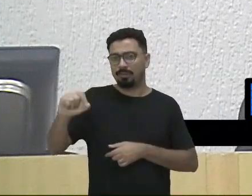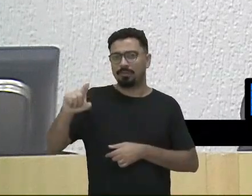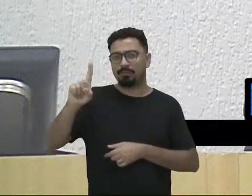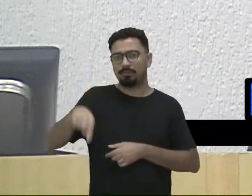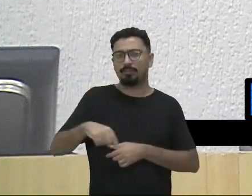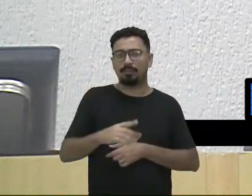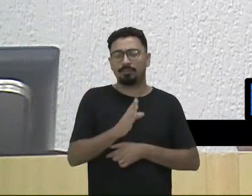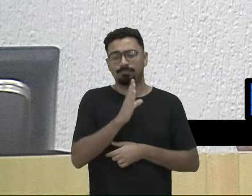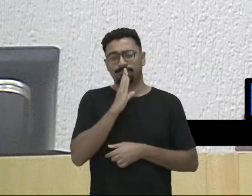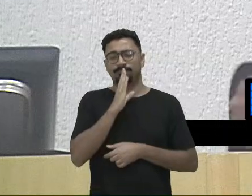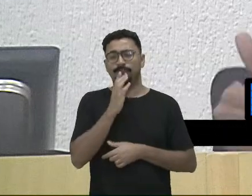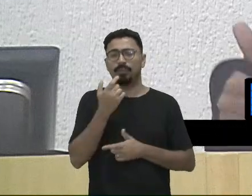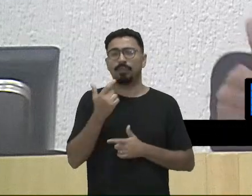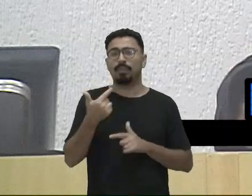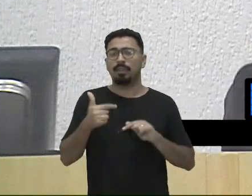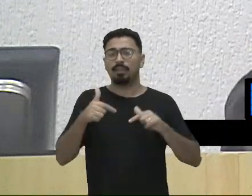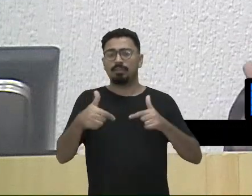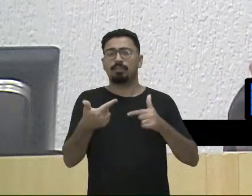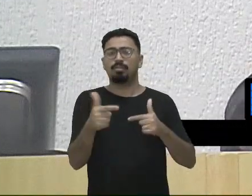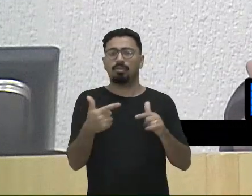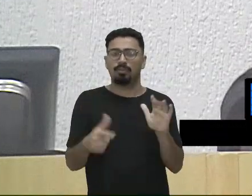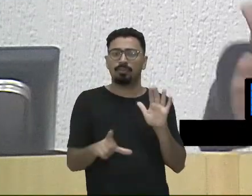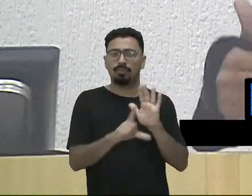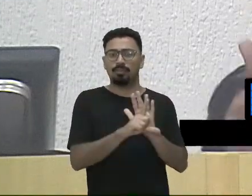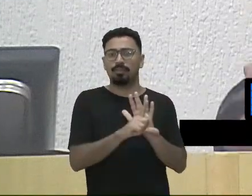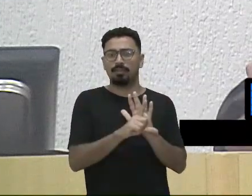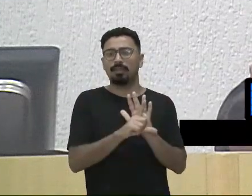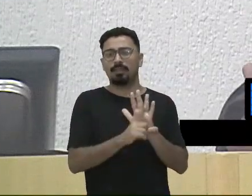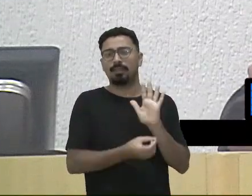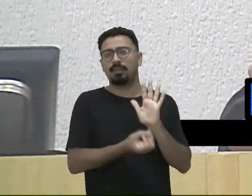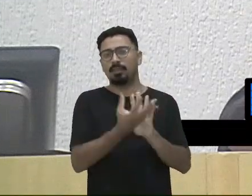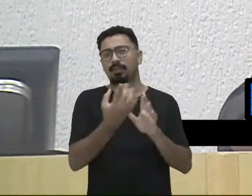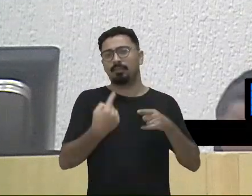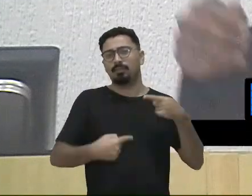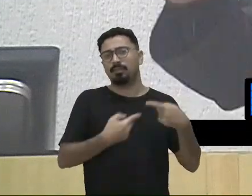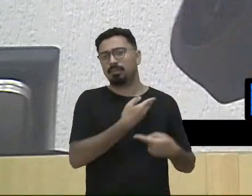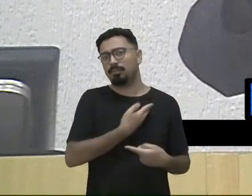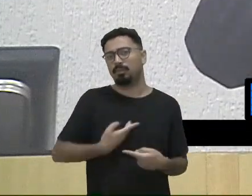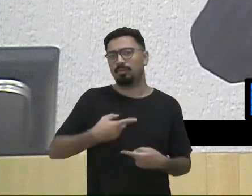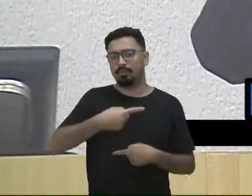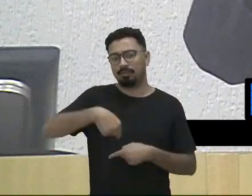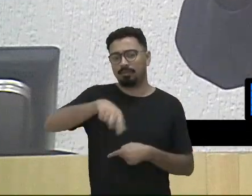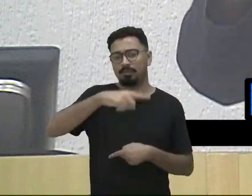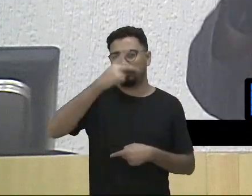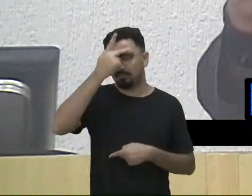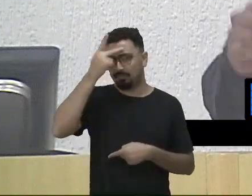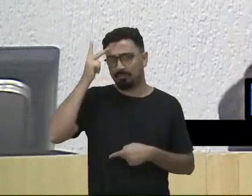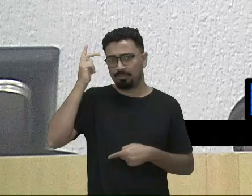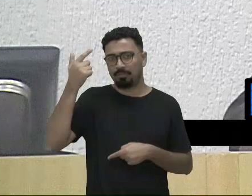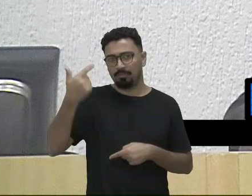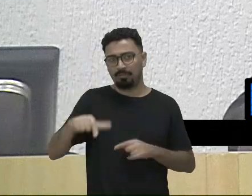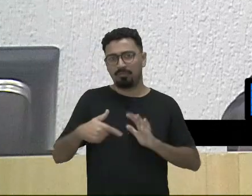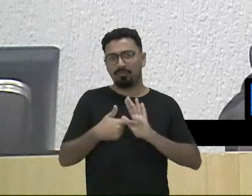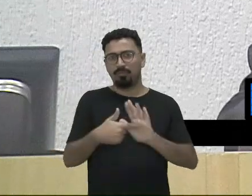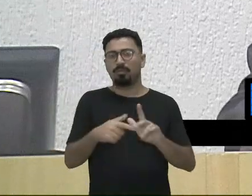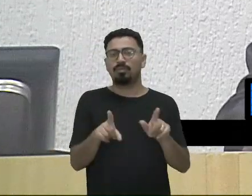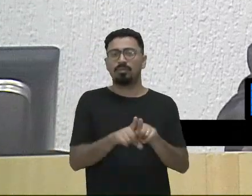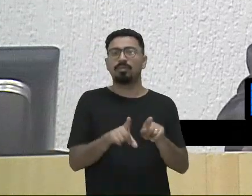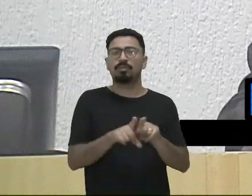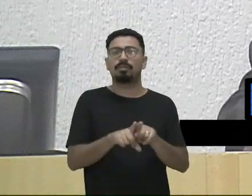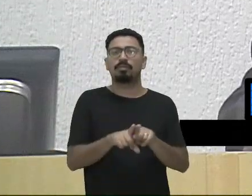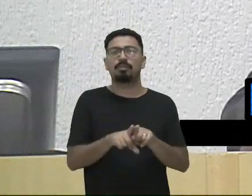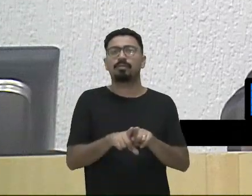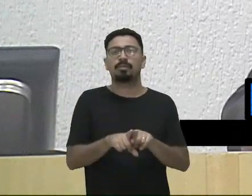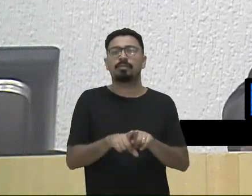omitiu em legislar pelas políticas públicas dessas pessoas. Aqui hoje a gente revela isso também, diante dessa omissão